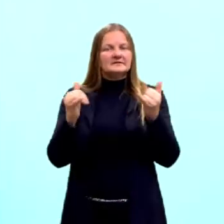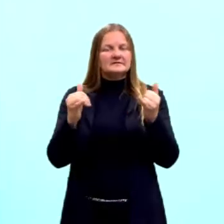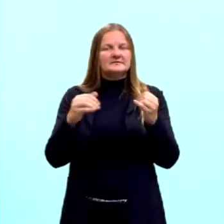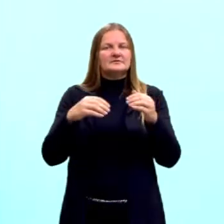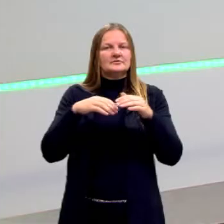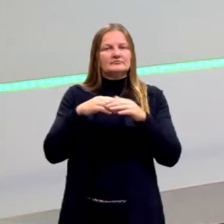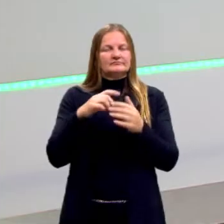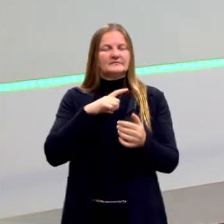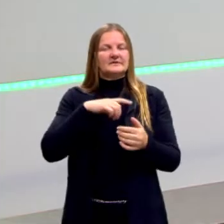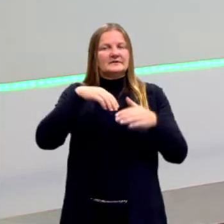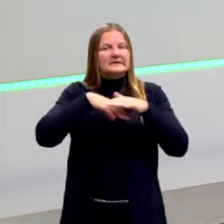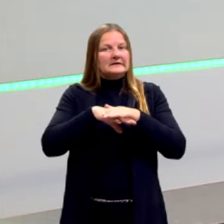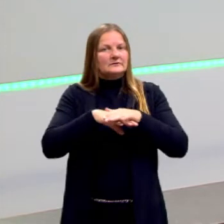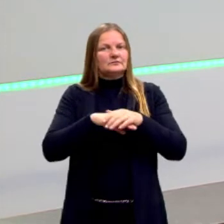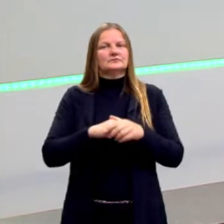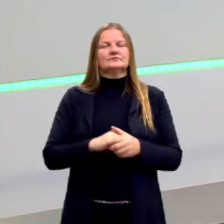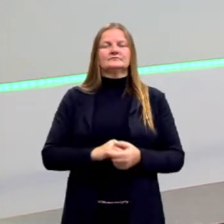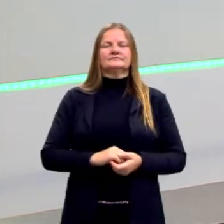armazenada